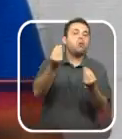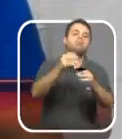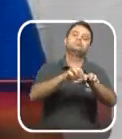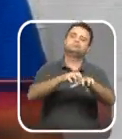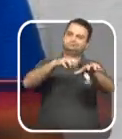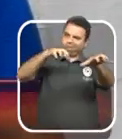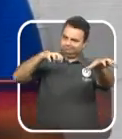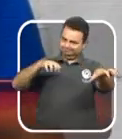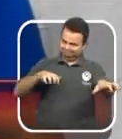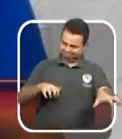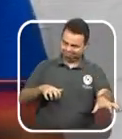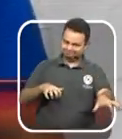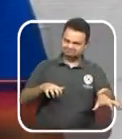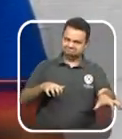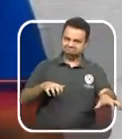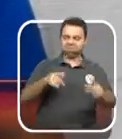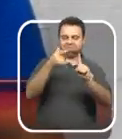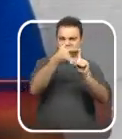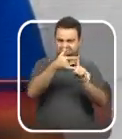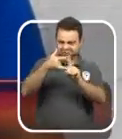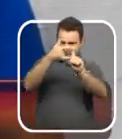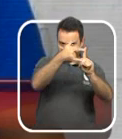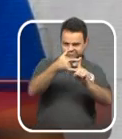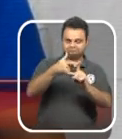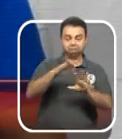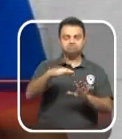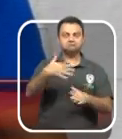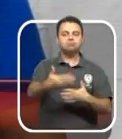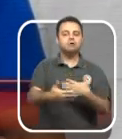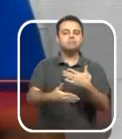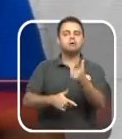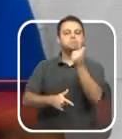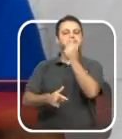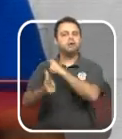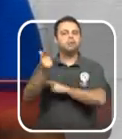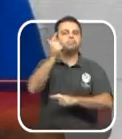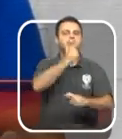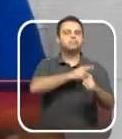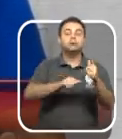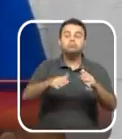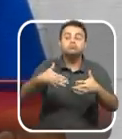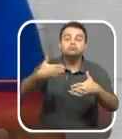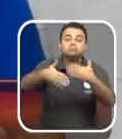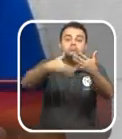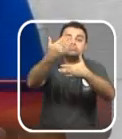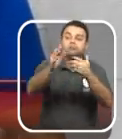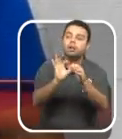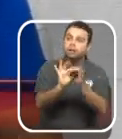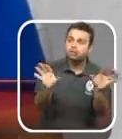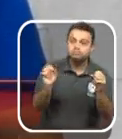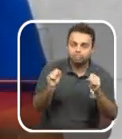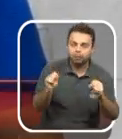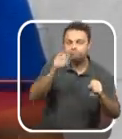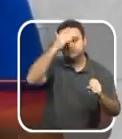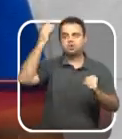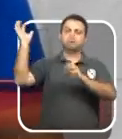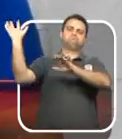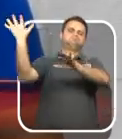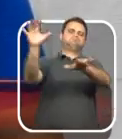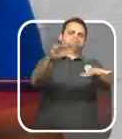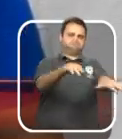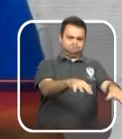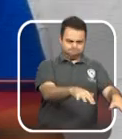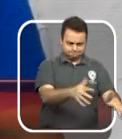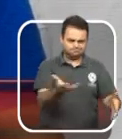de forma remota, e à medida que a gente conseguiu, a gente abriu aqui, né, para participação presencial da